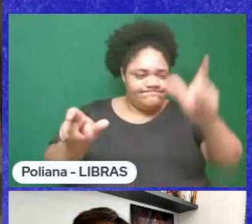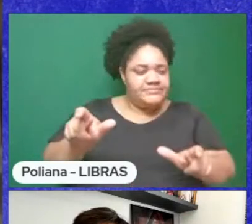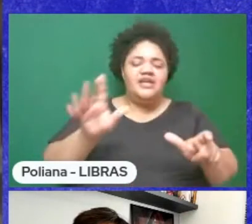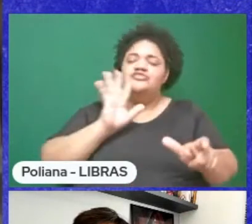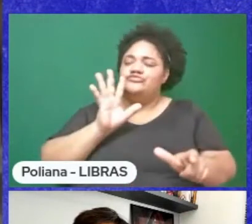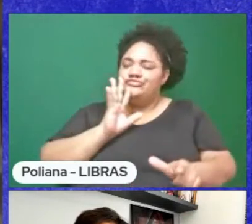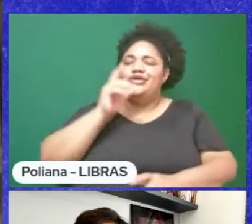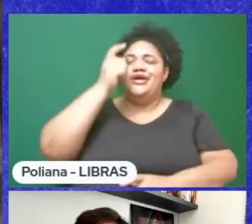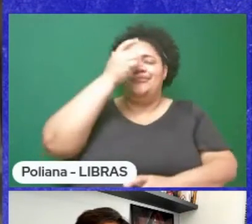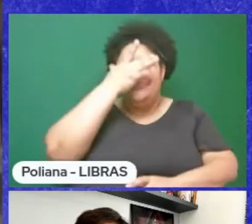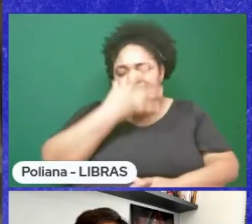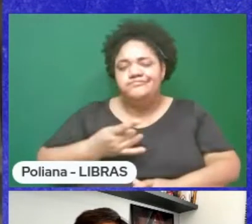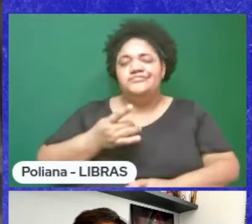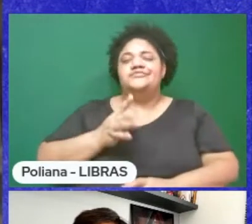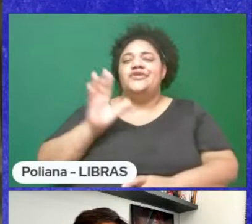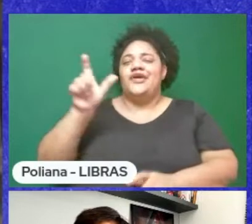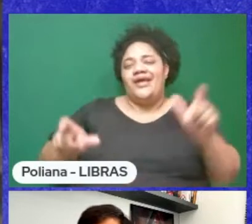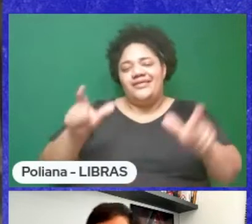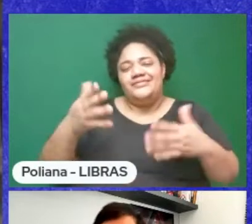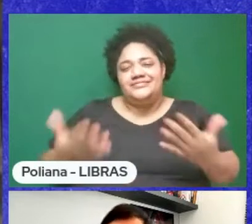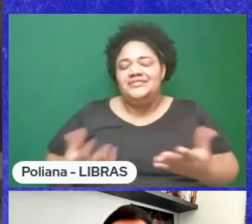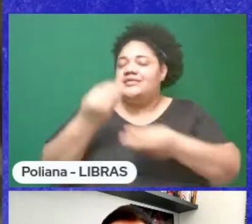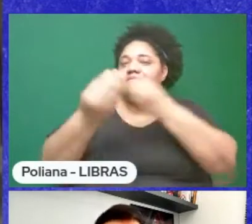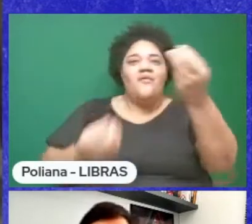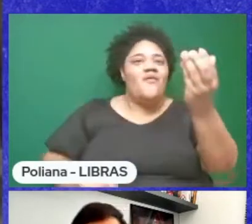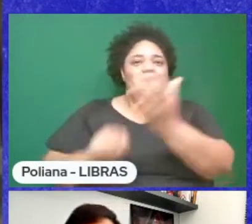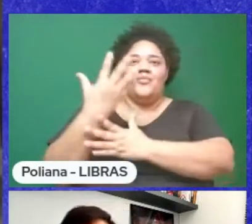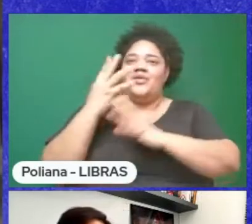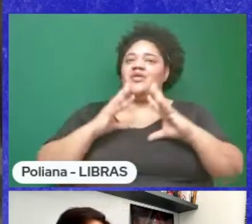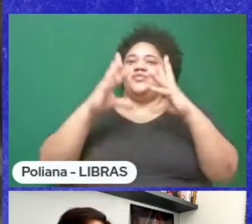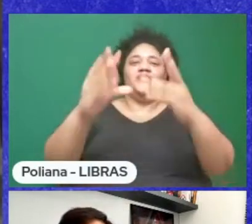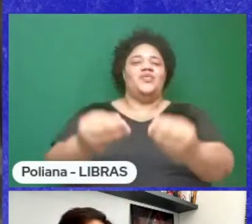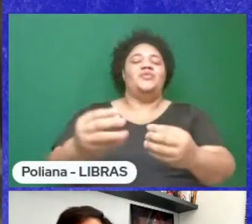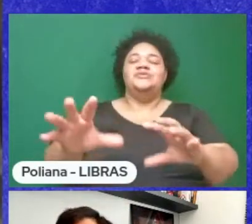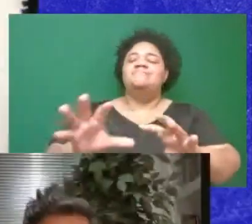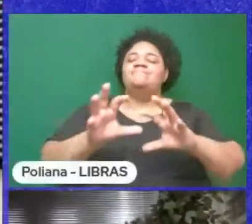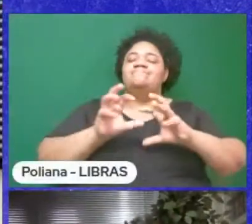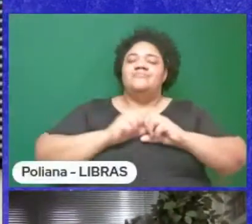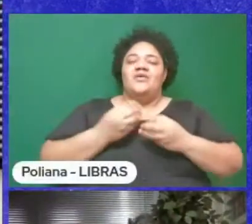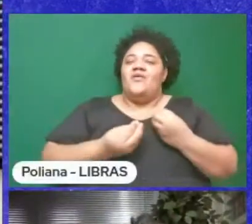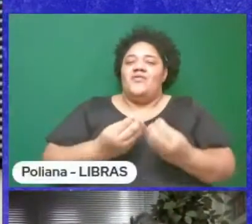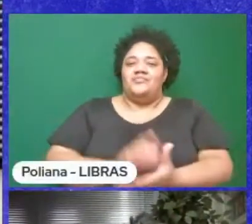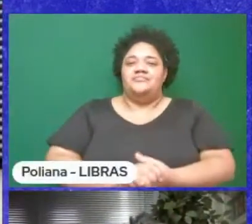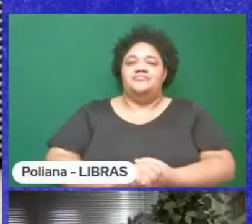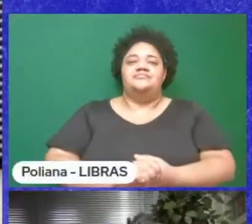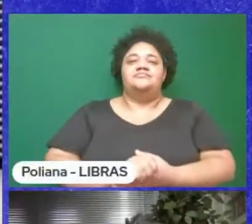essa criatividade mesmo, né, que você para criar tudo isso, essa inspiração? Ah,